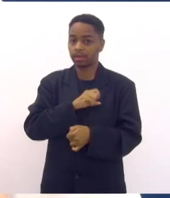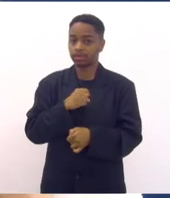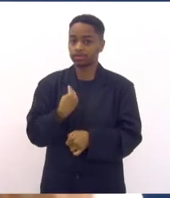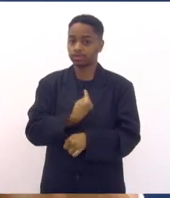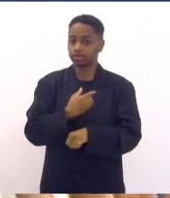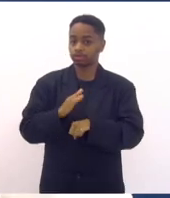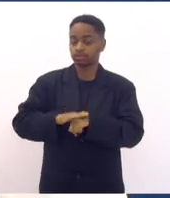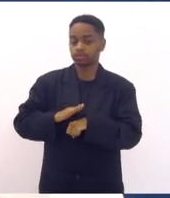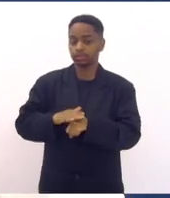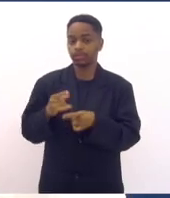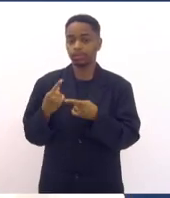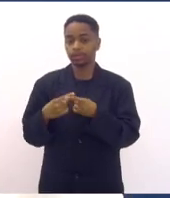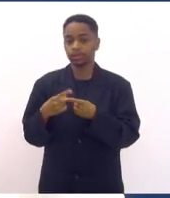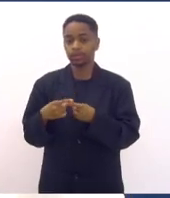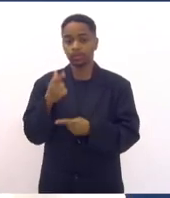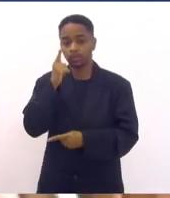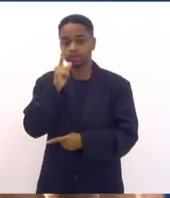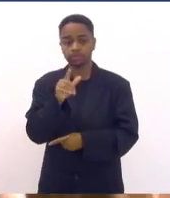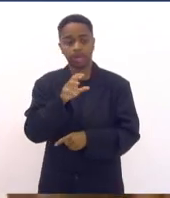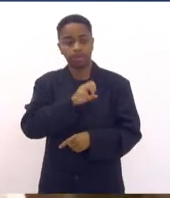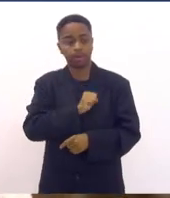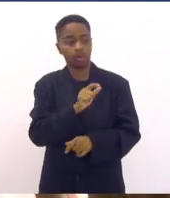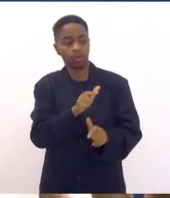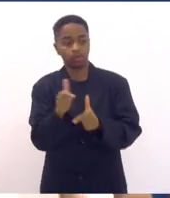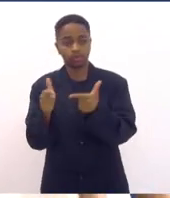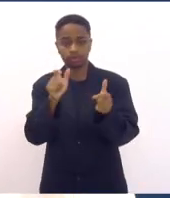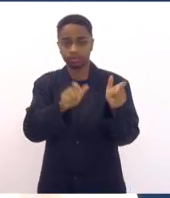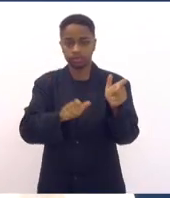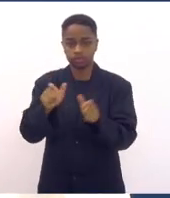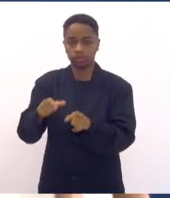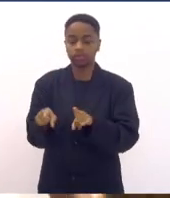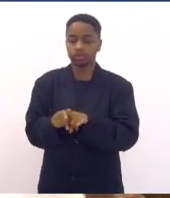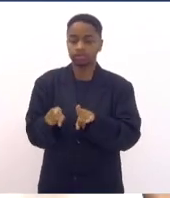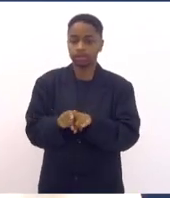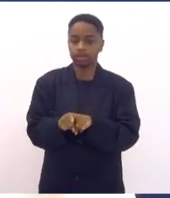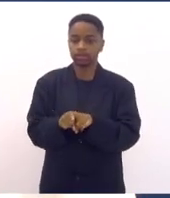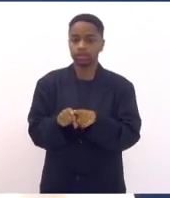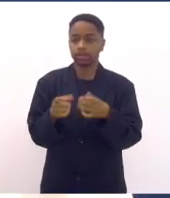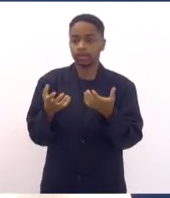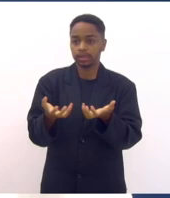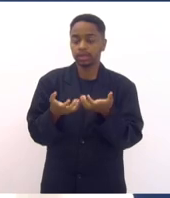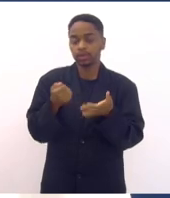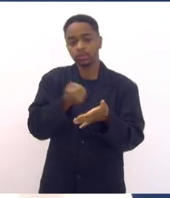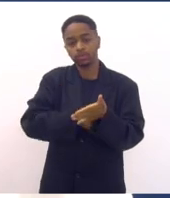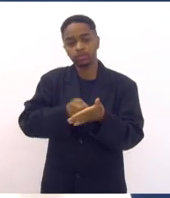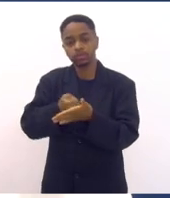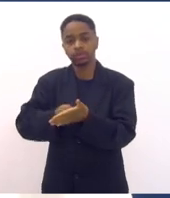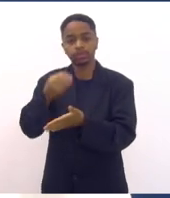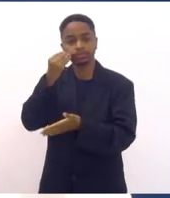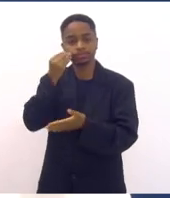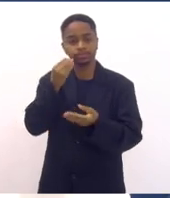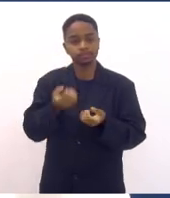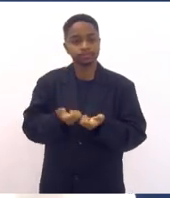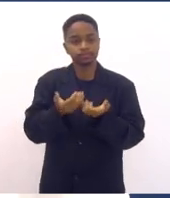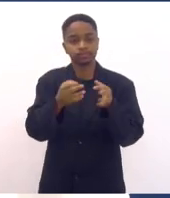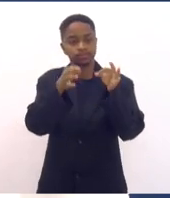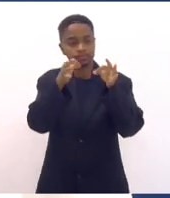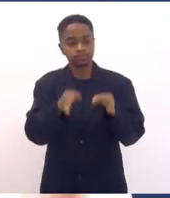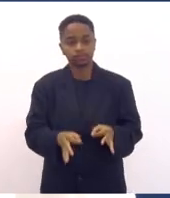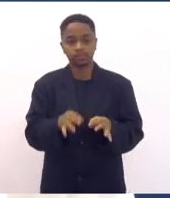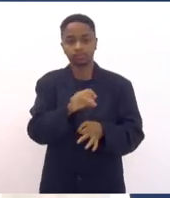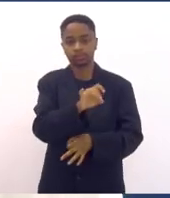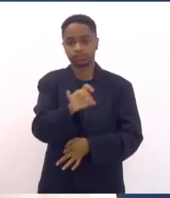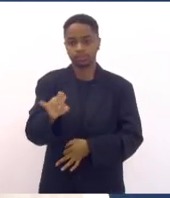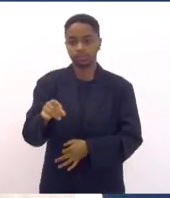temos condições de amar o próximo e de querer ah lutar pela dignidade do próximo em qualquer